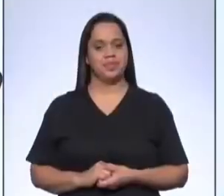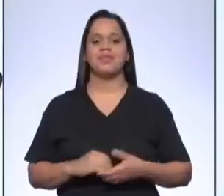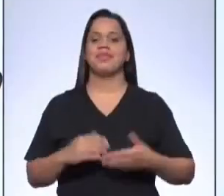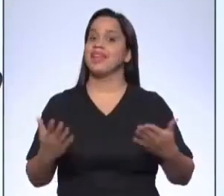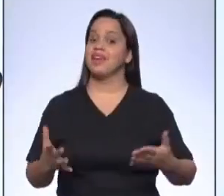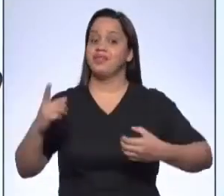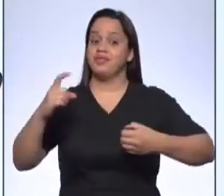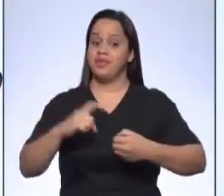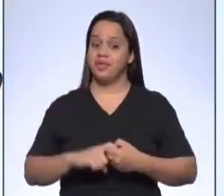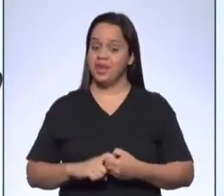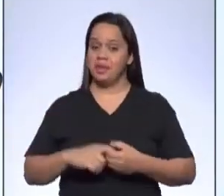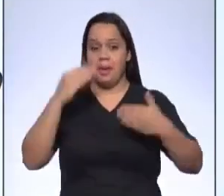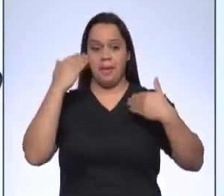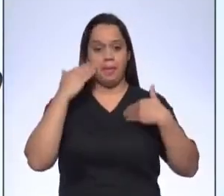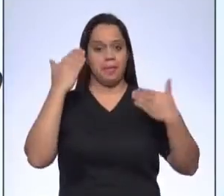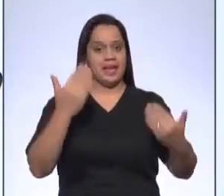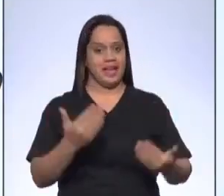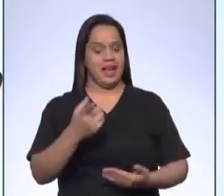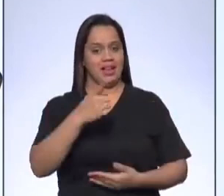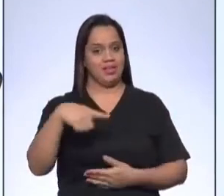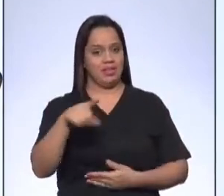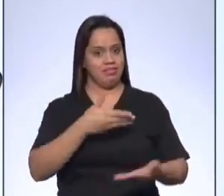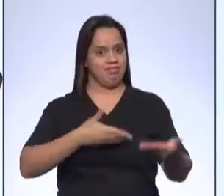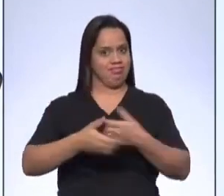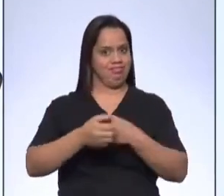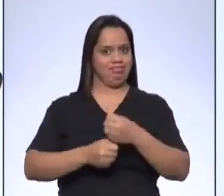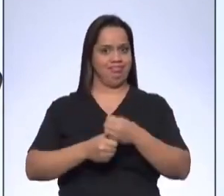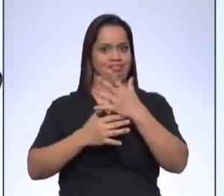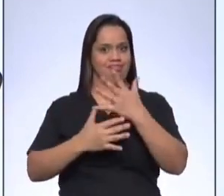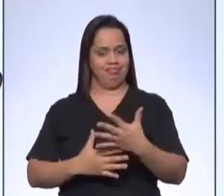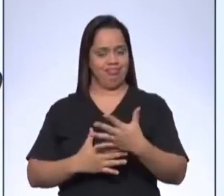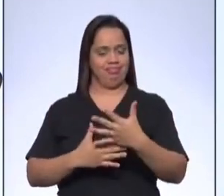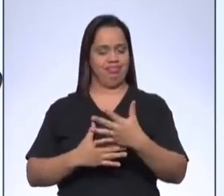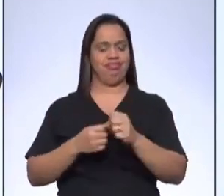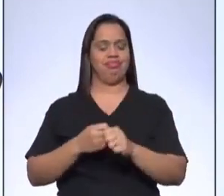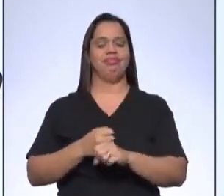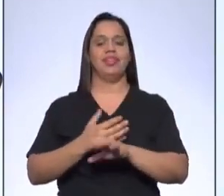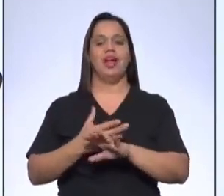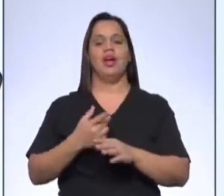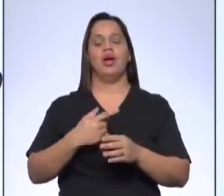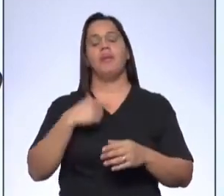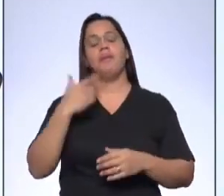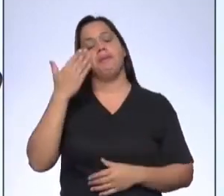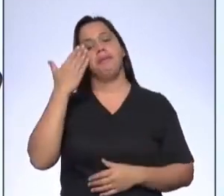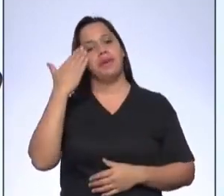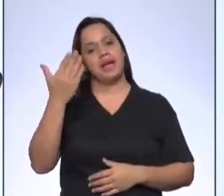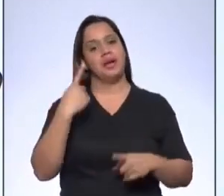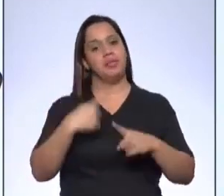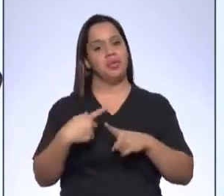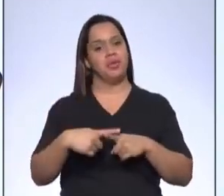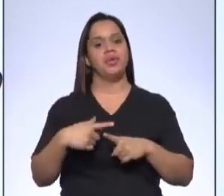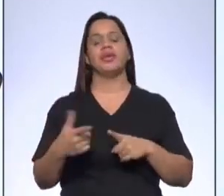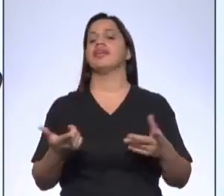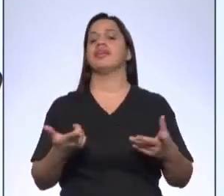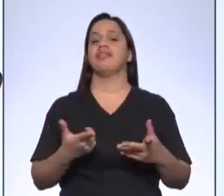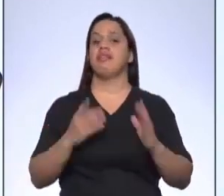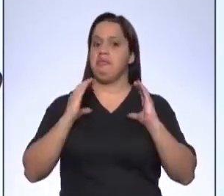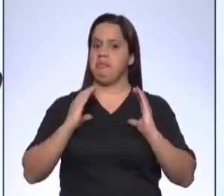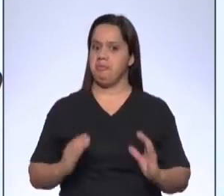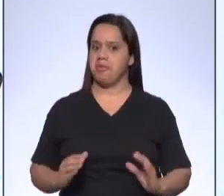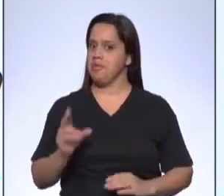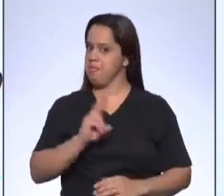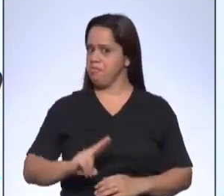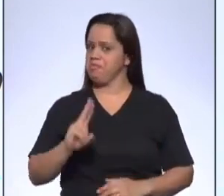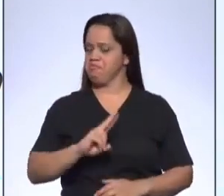Voltamos. Muito obrigada aí pelas as interações de vocês pelo chat, muitos alunos utilizando a sua atitude historiadora. Para quem